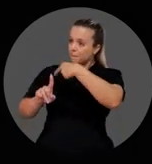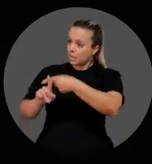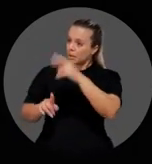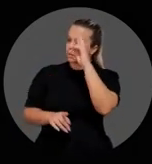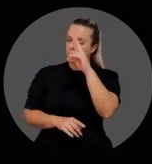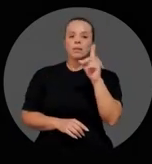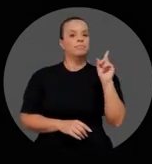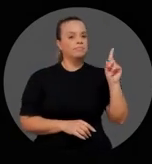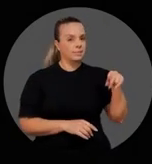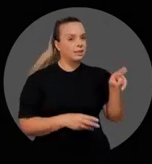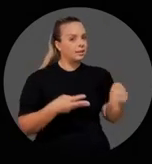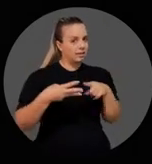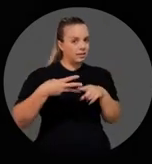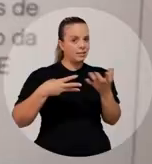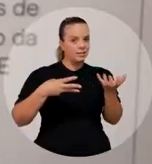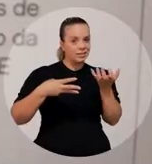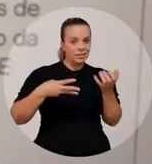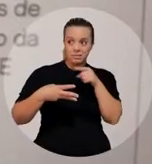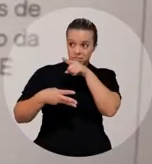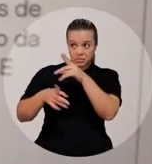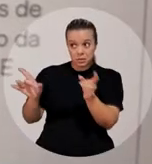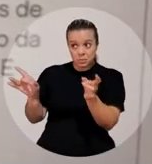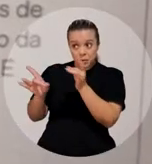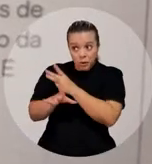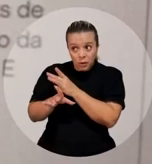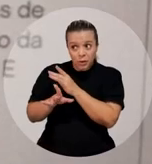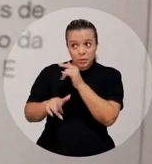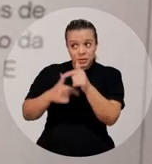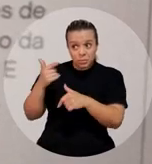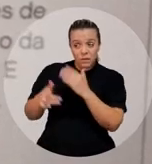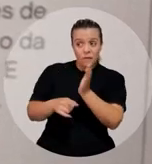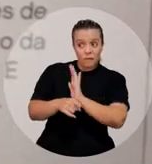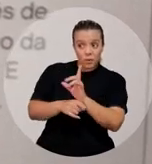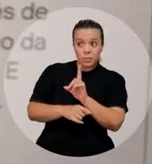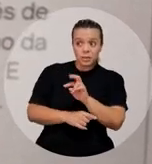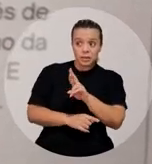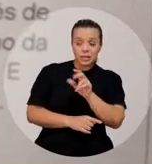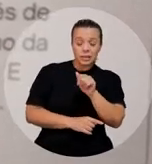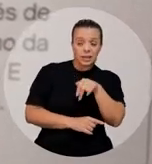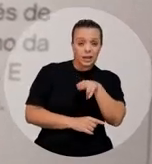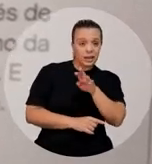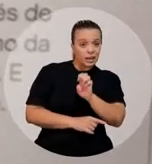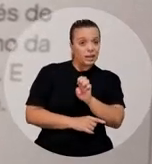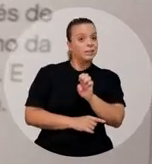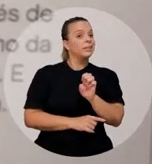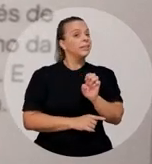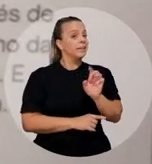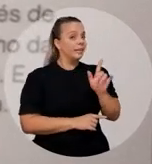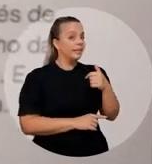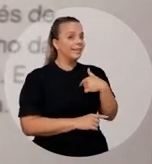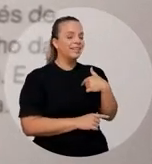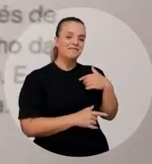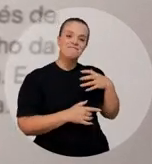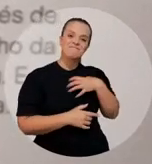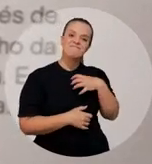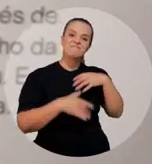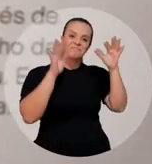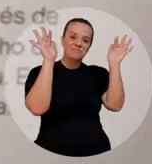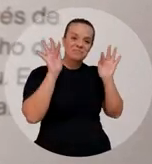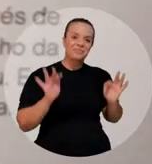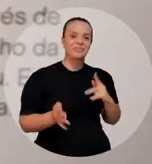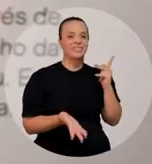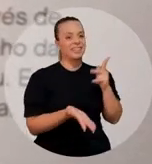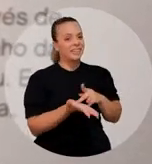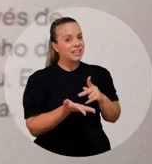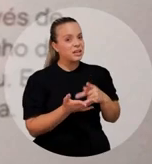direção. Esse eu pretendo. Tá preparado depois de drag, conseguir fazer? Cara, mais... eu tô muito feliz,